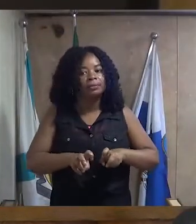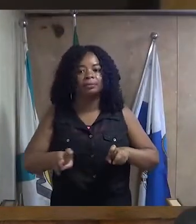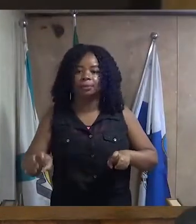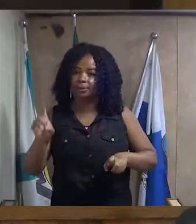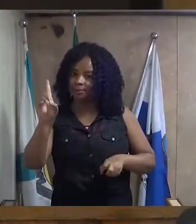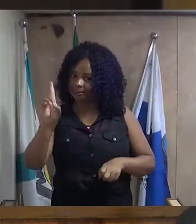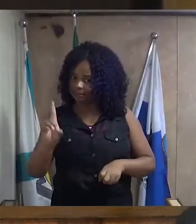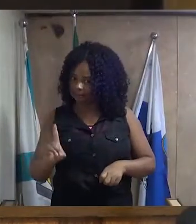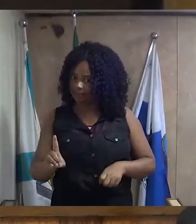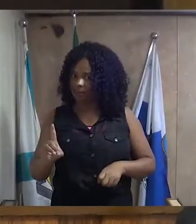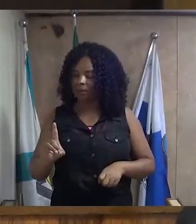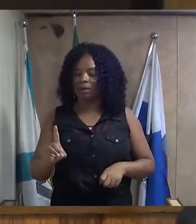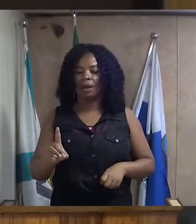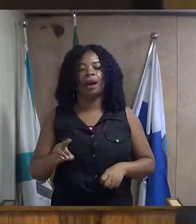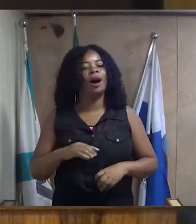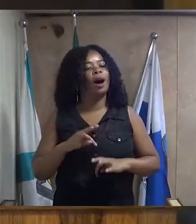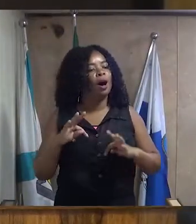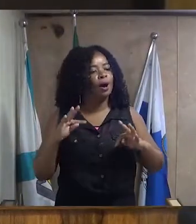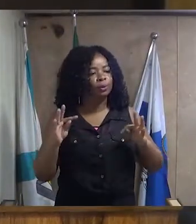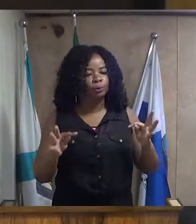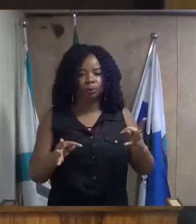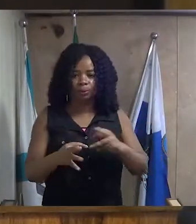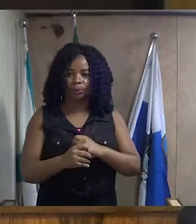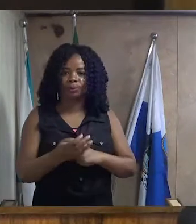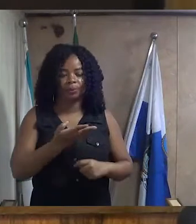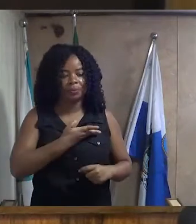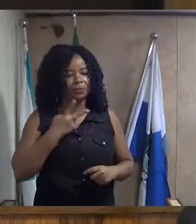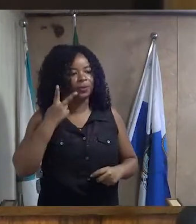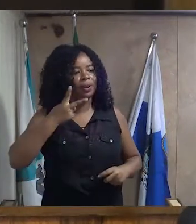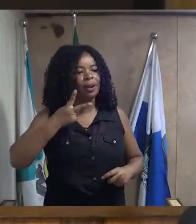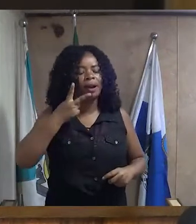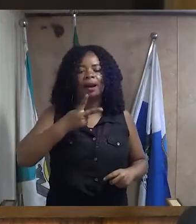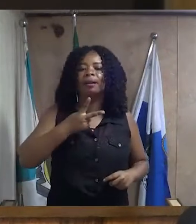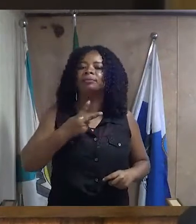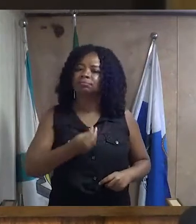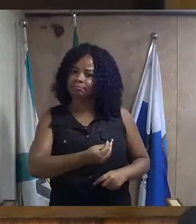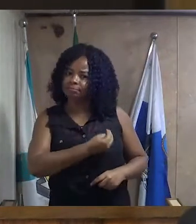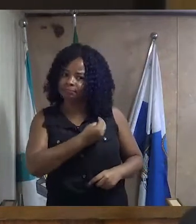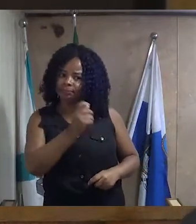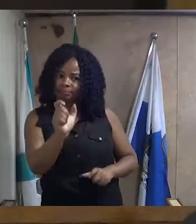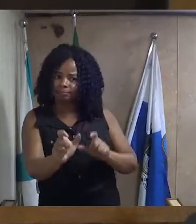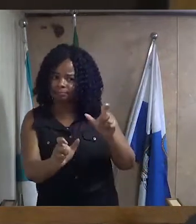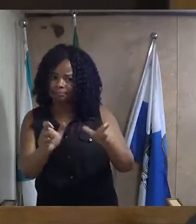diretora, colegas vereadores, a todos presentes aqui.